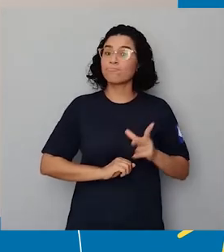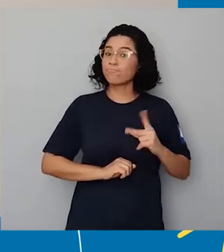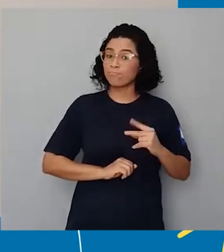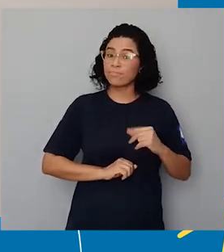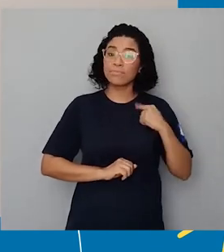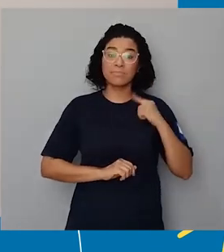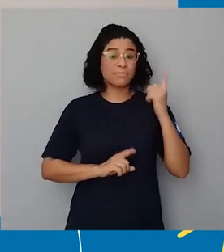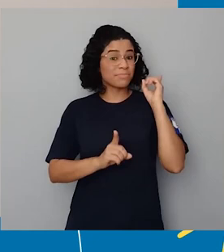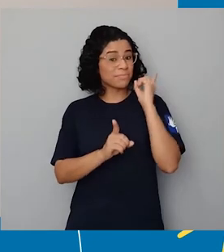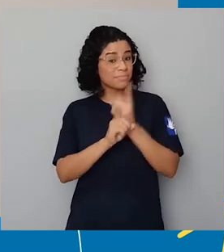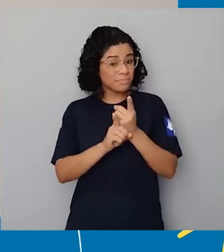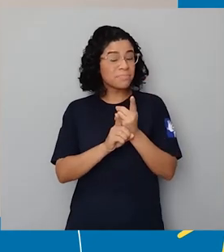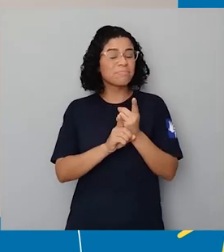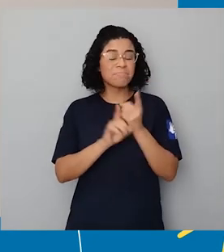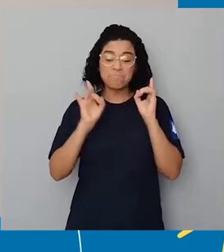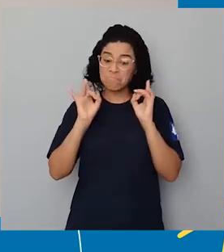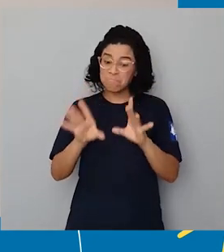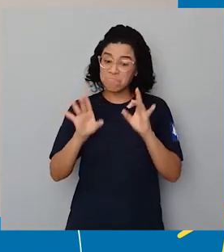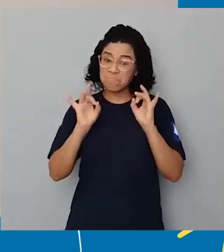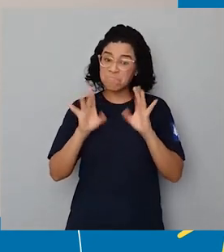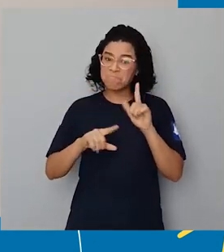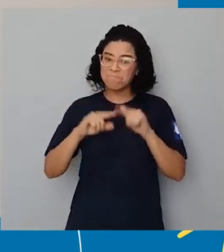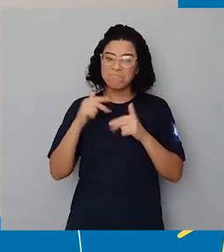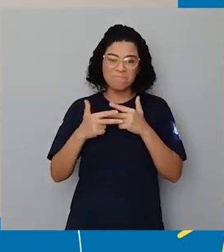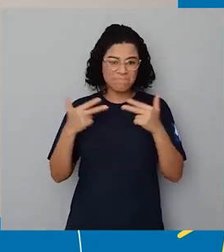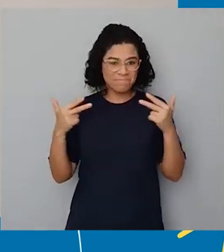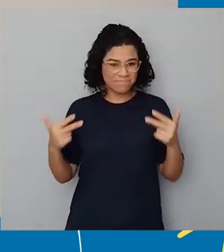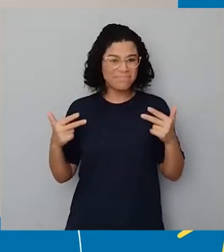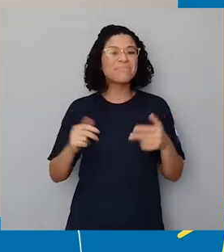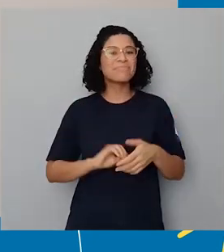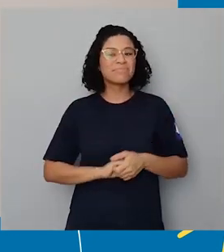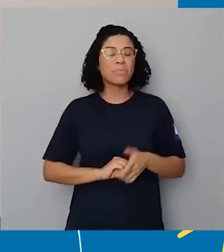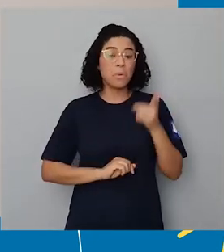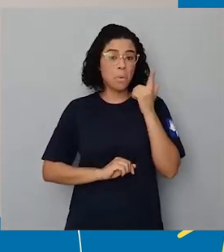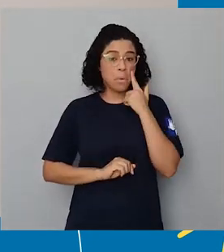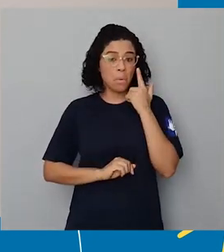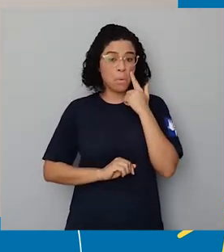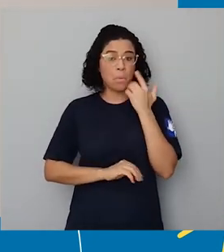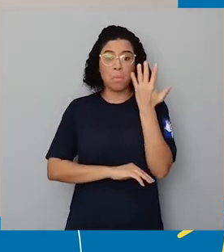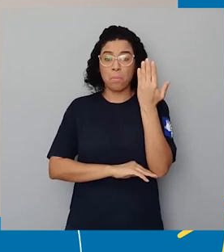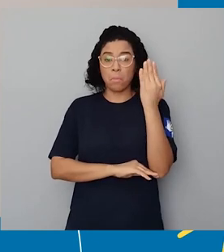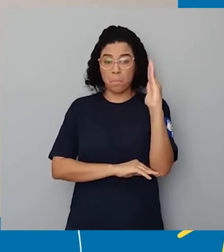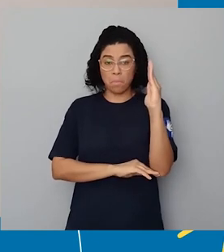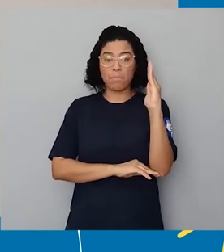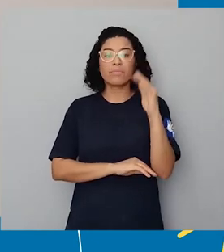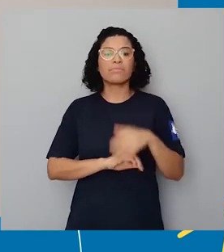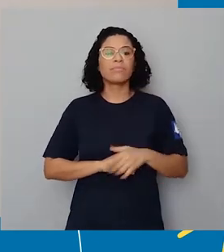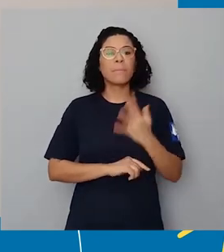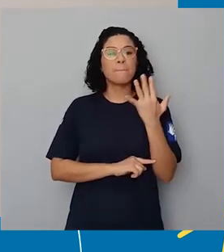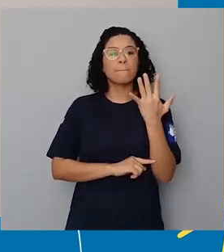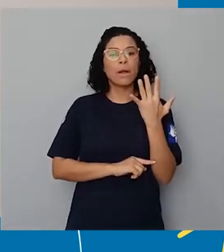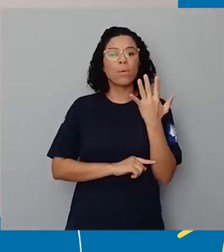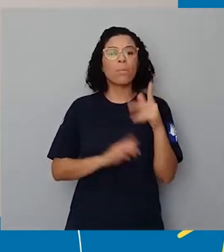Gente, eu achei algo muito especial. Vejam só. É a minha mãozinha de